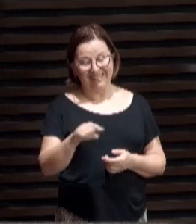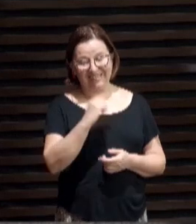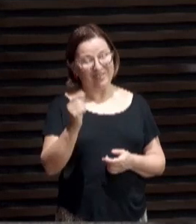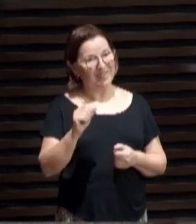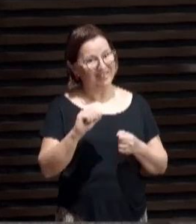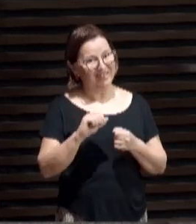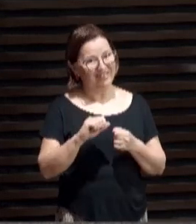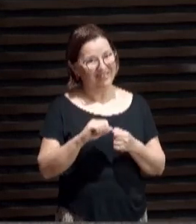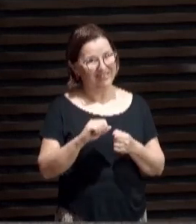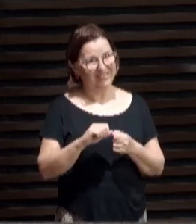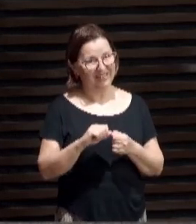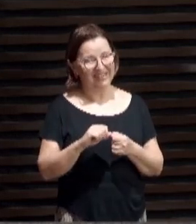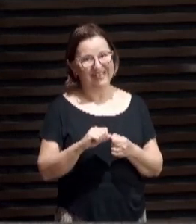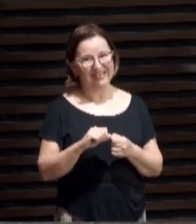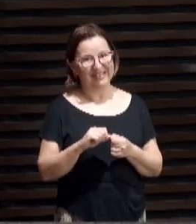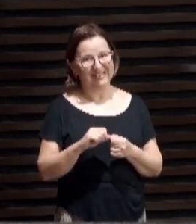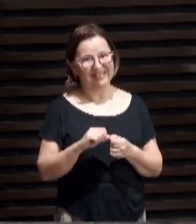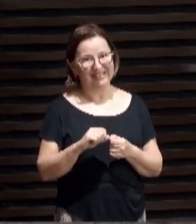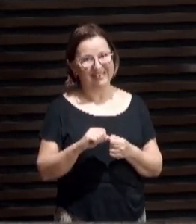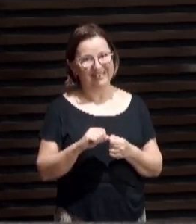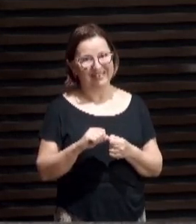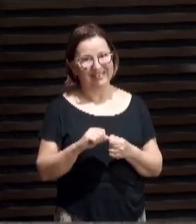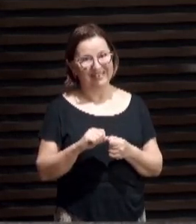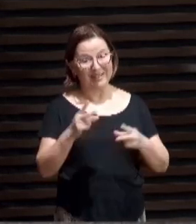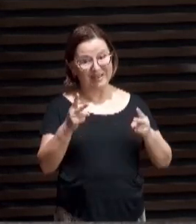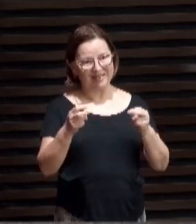Se você pensa que não vai cair, cuidado.